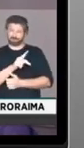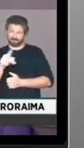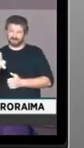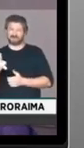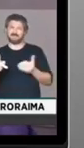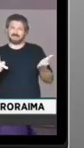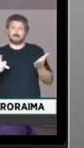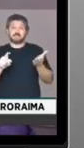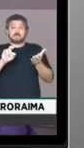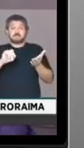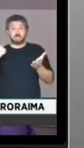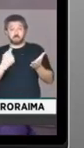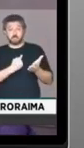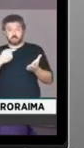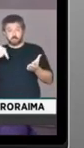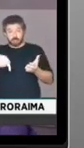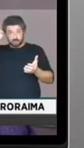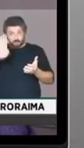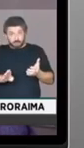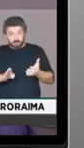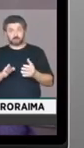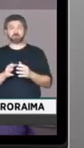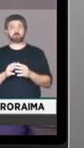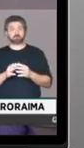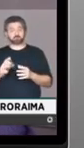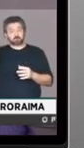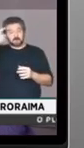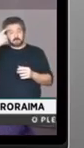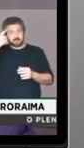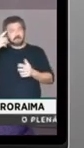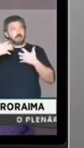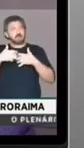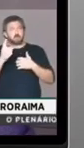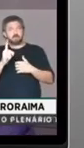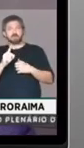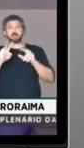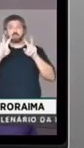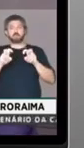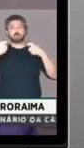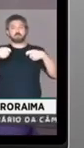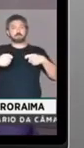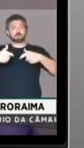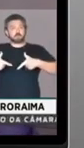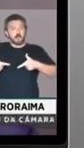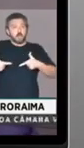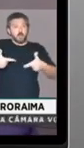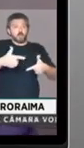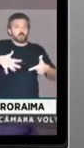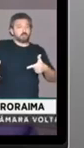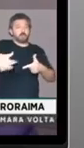realmente, se nós não tomarmos no Brasil em consideração a necessidade de um amplo movimento